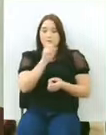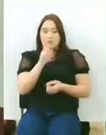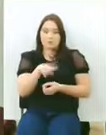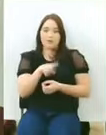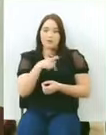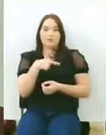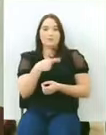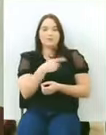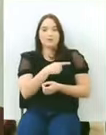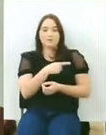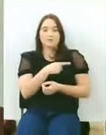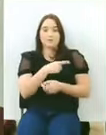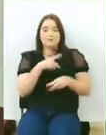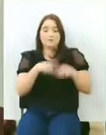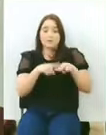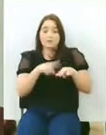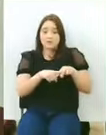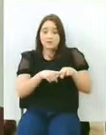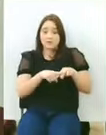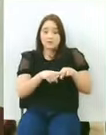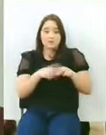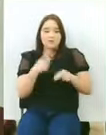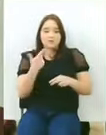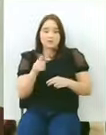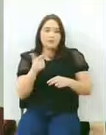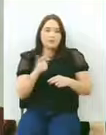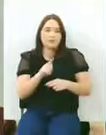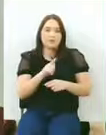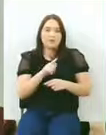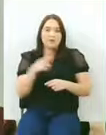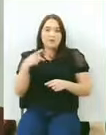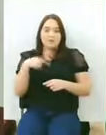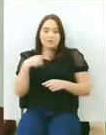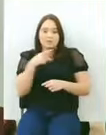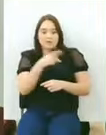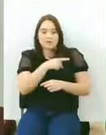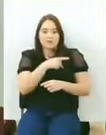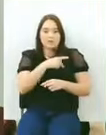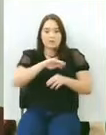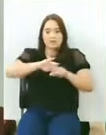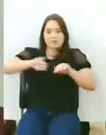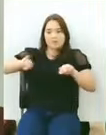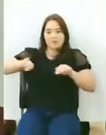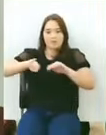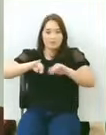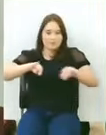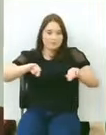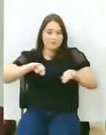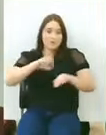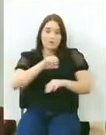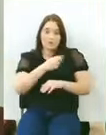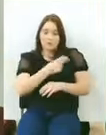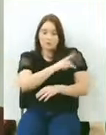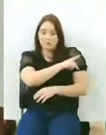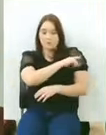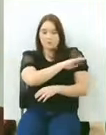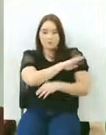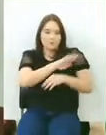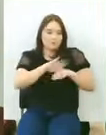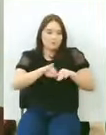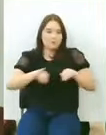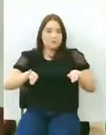ser pastor. Na IPB não existe esse negócio de que o pastor é o clero e os presbíteros são os obreiros